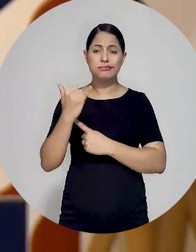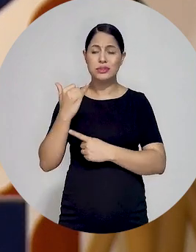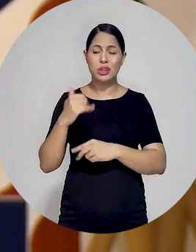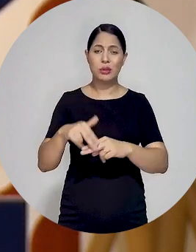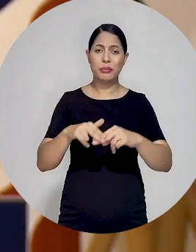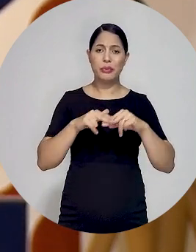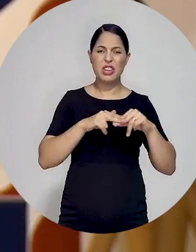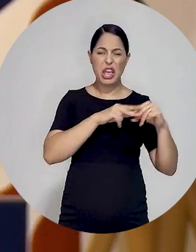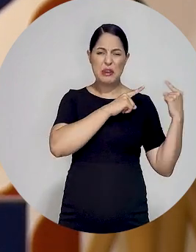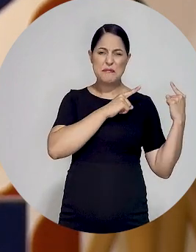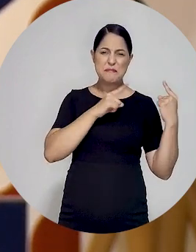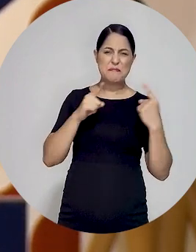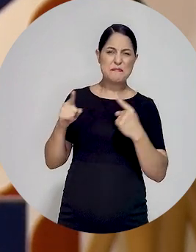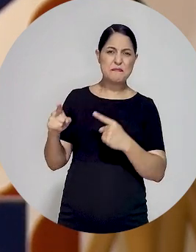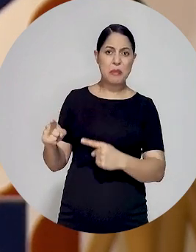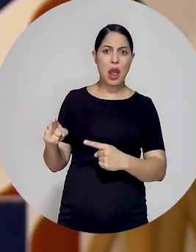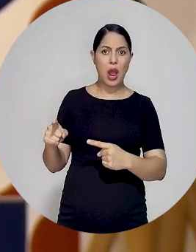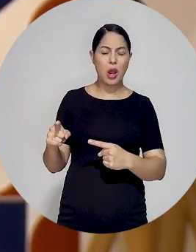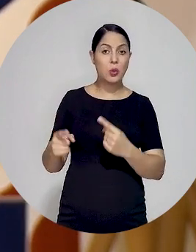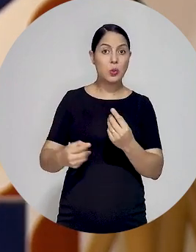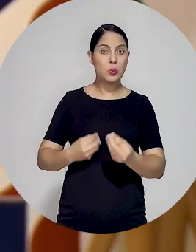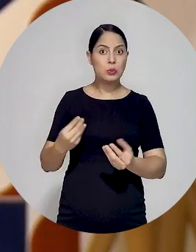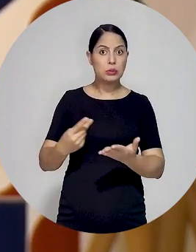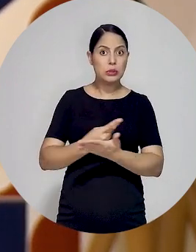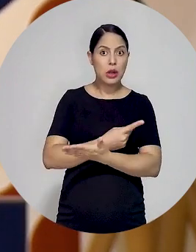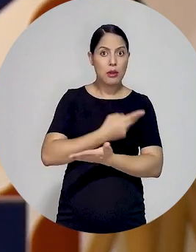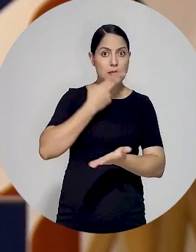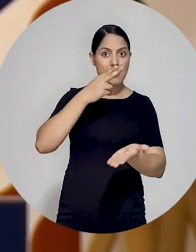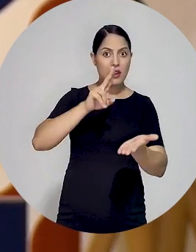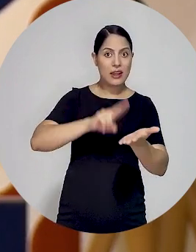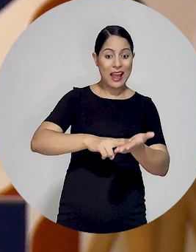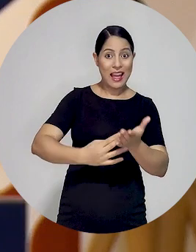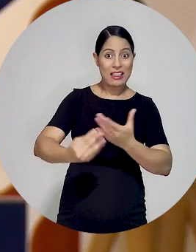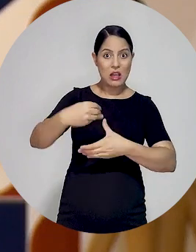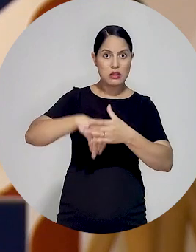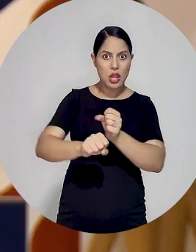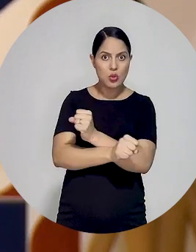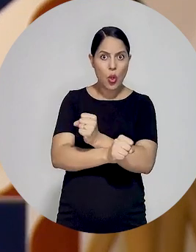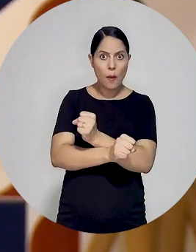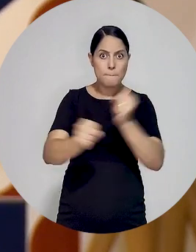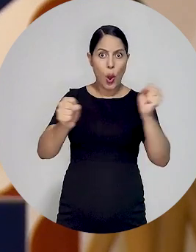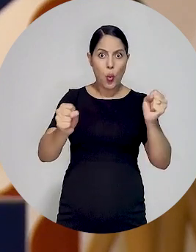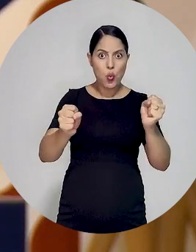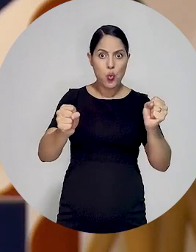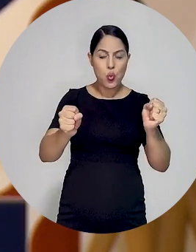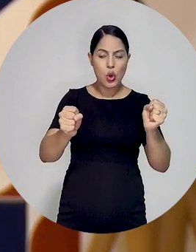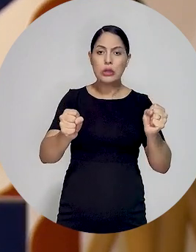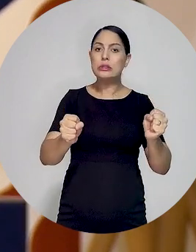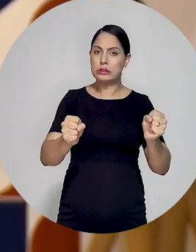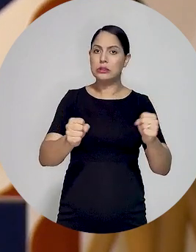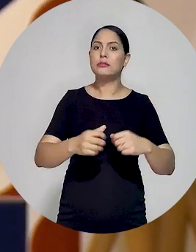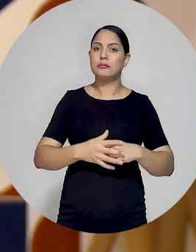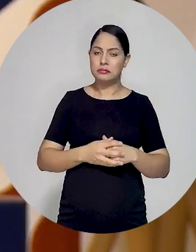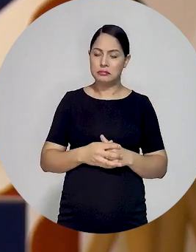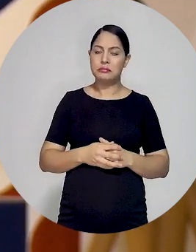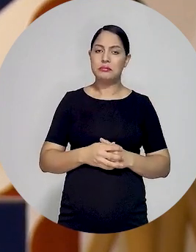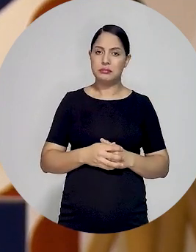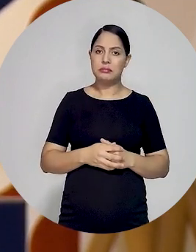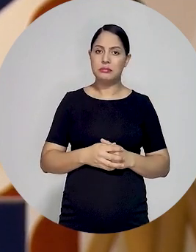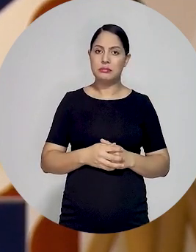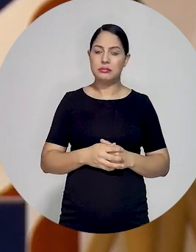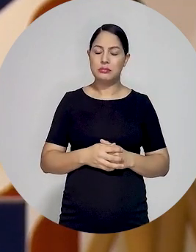1980, fatalmente vitimada por um atentado executado em formato de carta-bomba, endereçada ao então presidente da Ordem